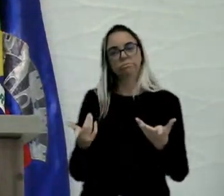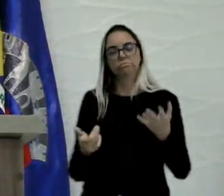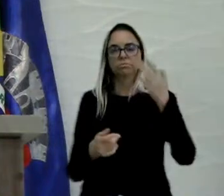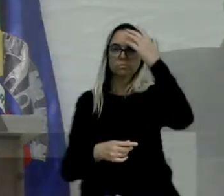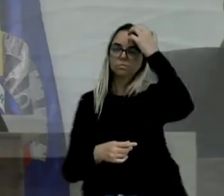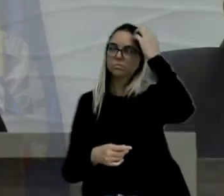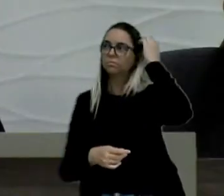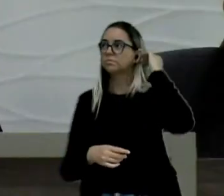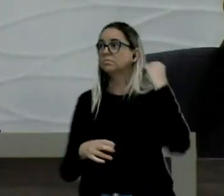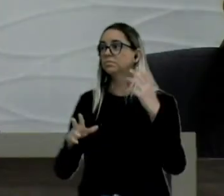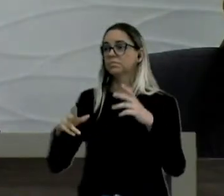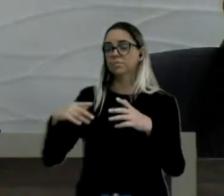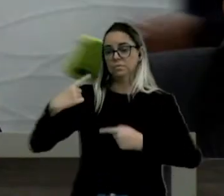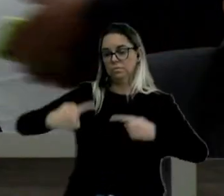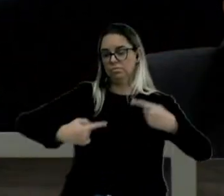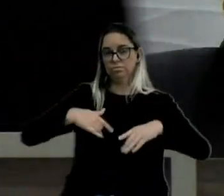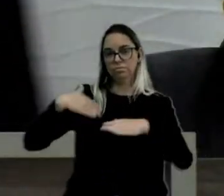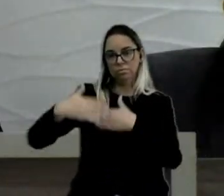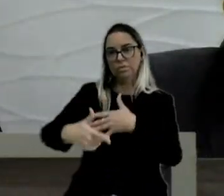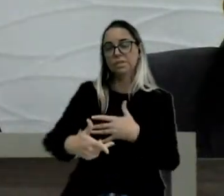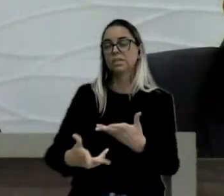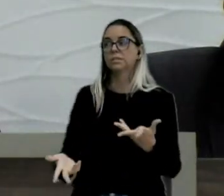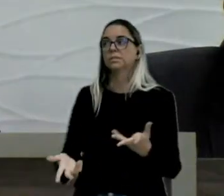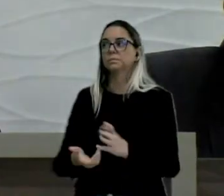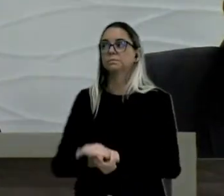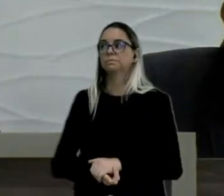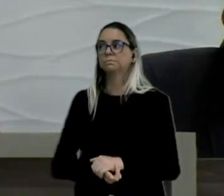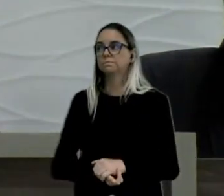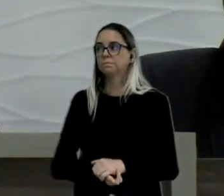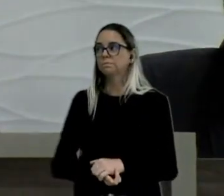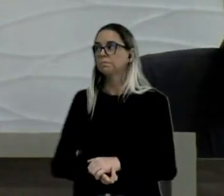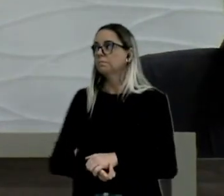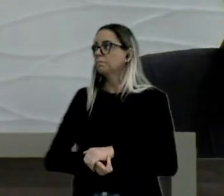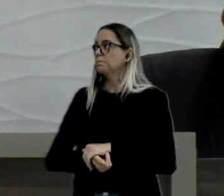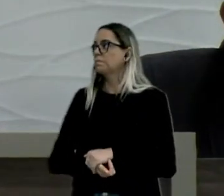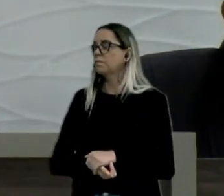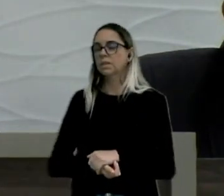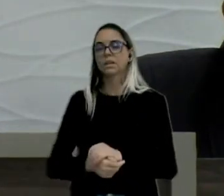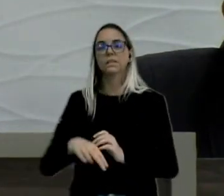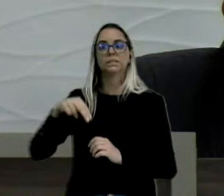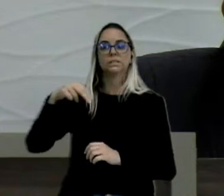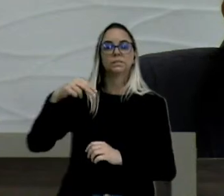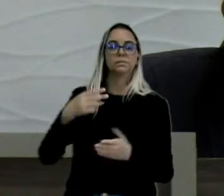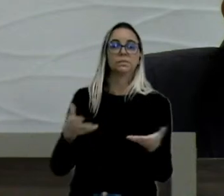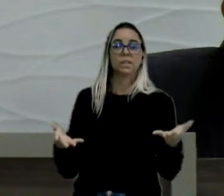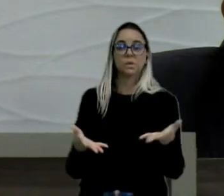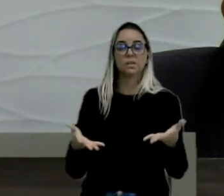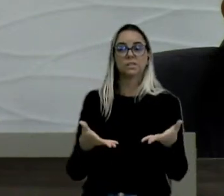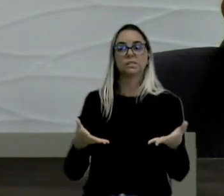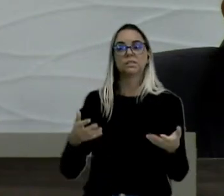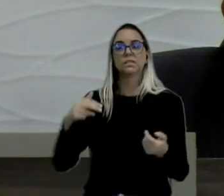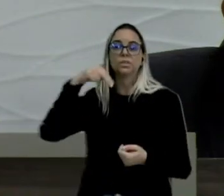continu em discussão não tem tudino Vereador Nil da